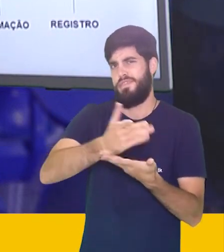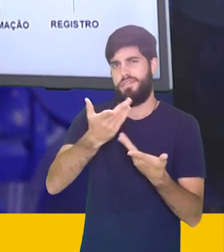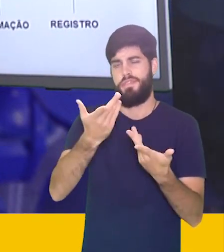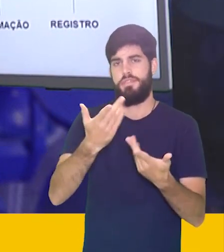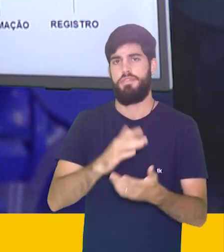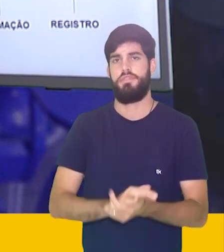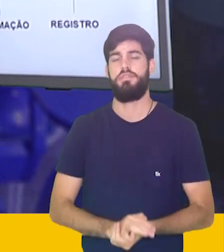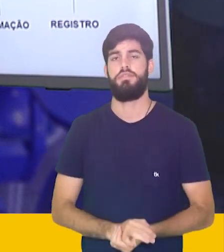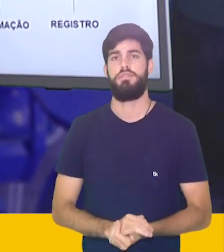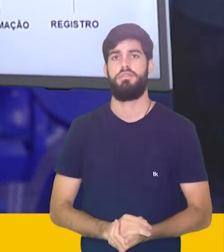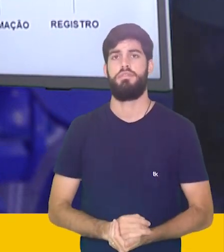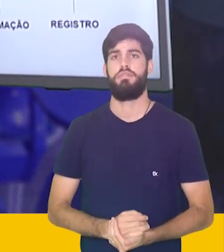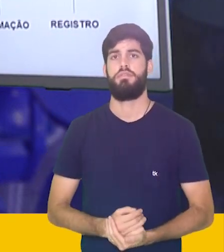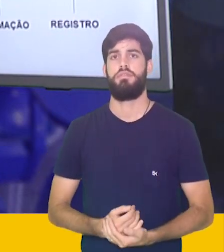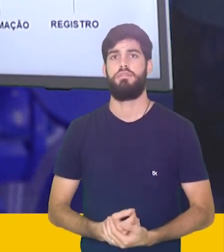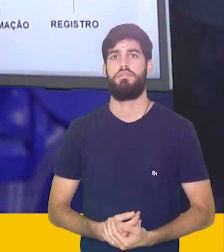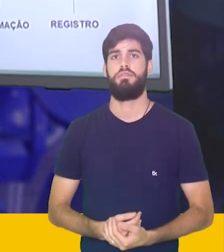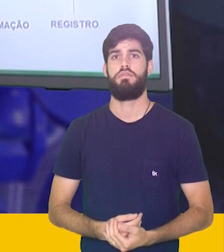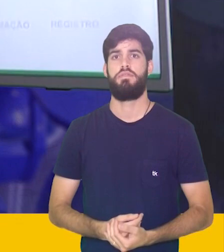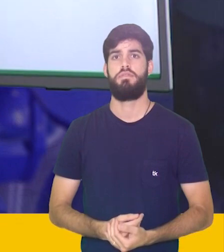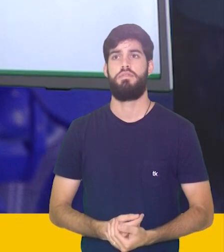várias situações.